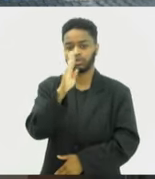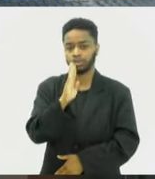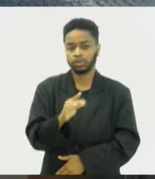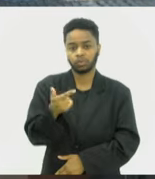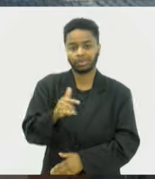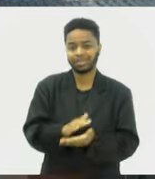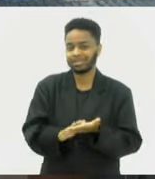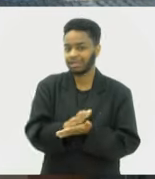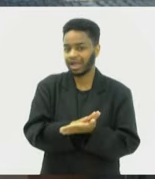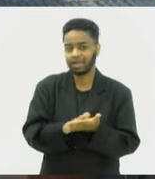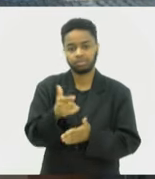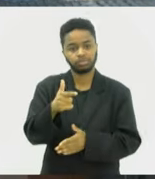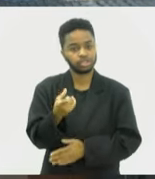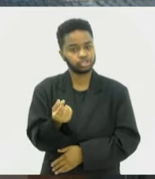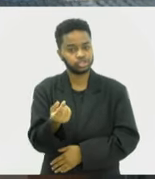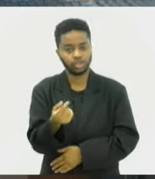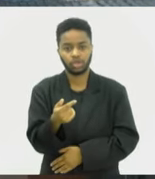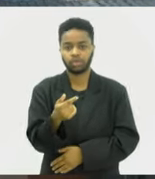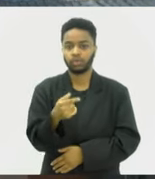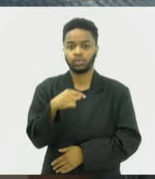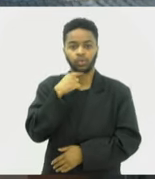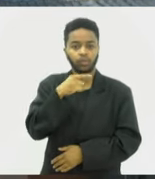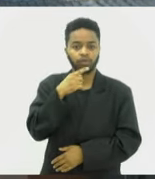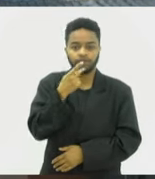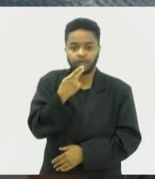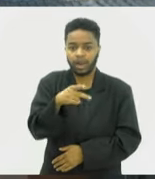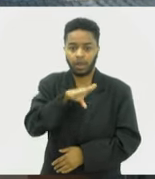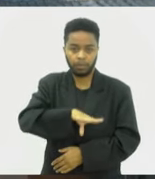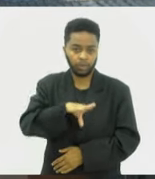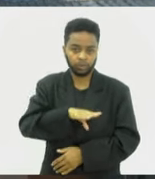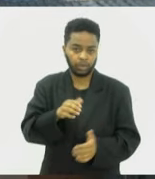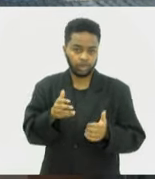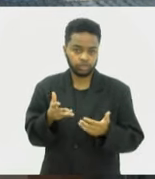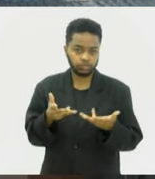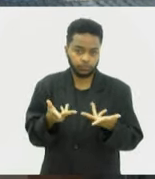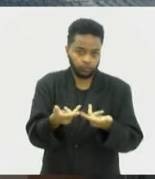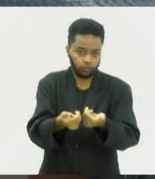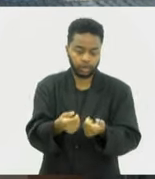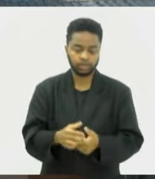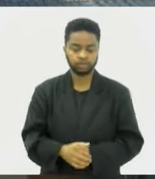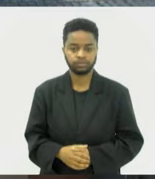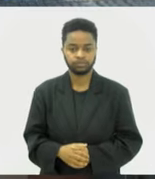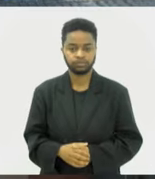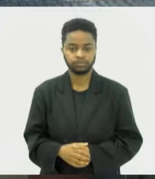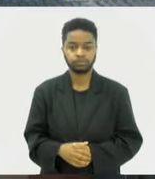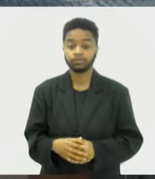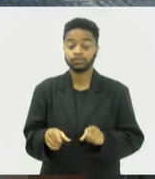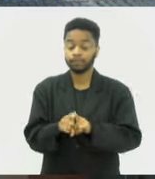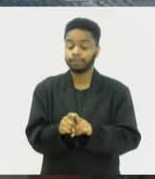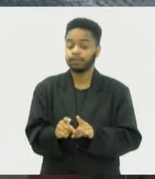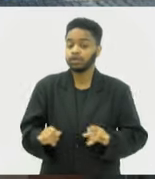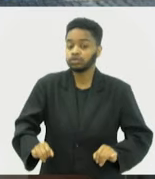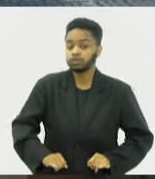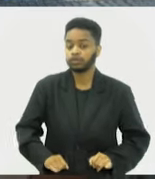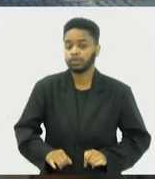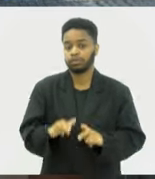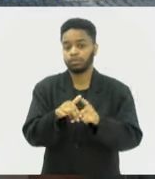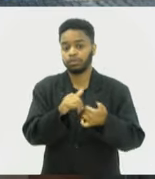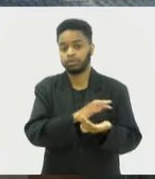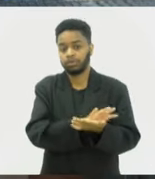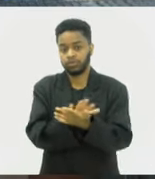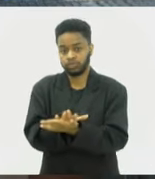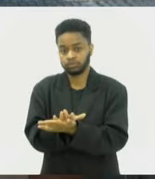nada, nem dinheiro, nem falando exatamente bem o português. e sofrendo ainda com preconceito por